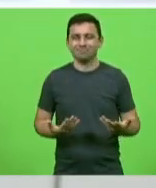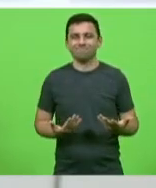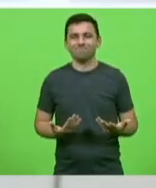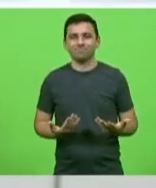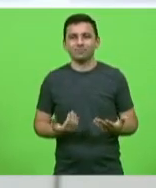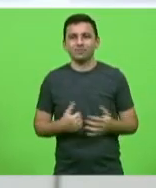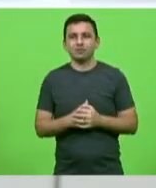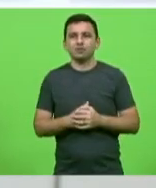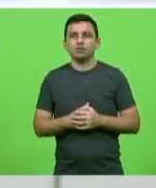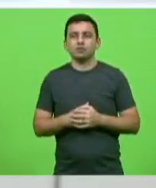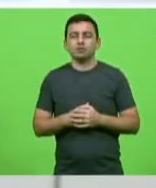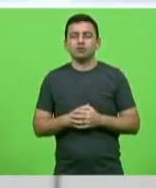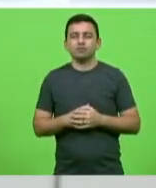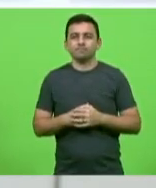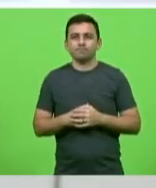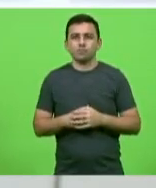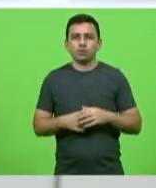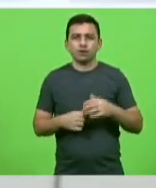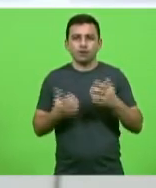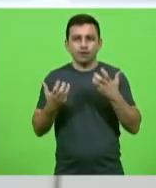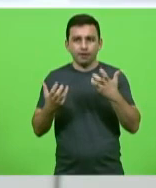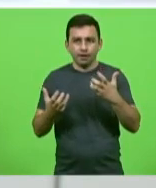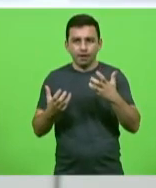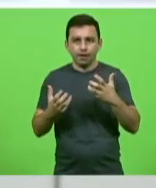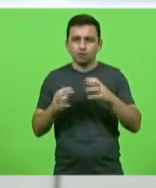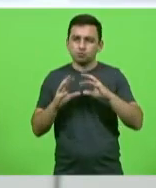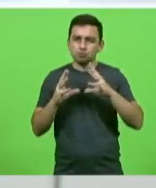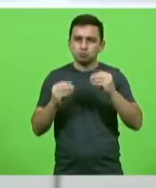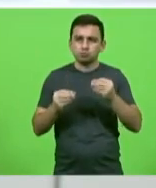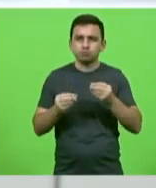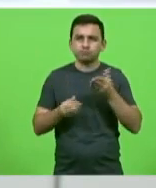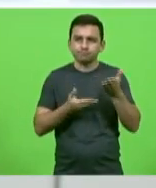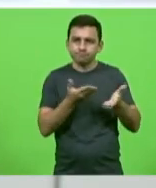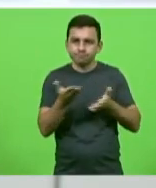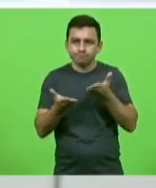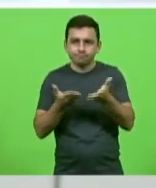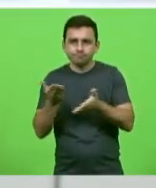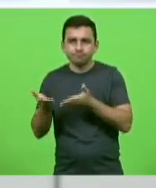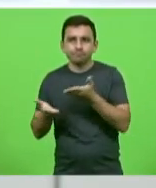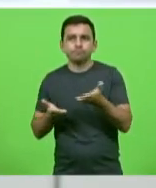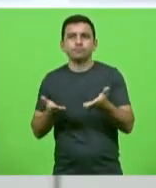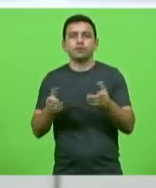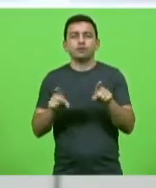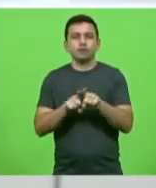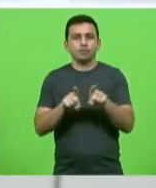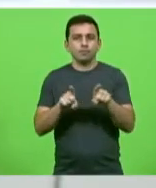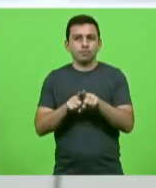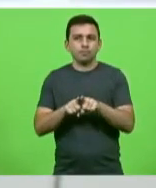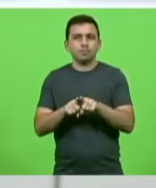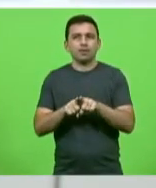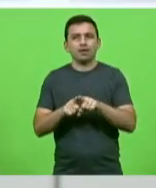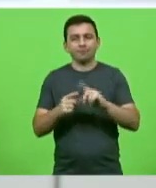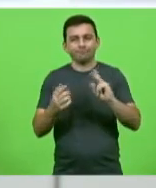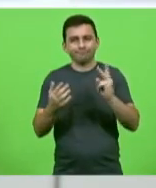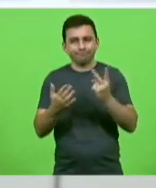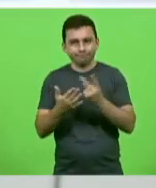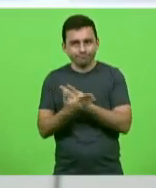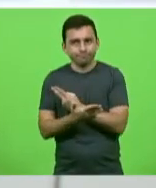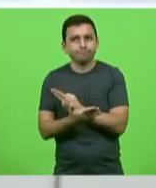da compostura da integridade funcional e sobretudo da probidade administrativa